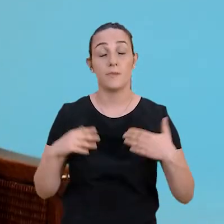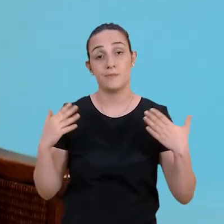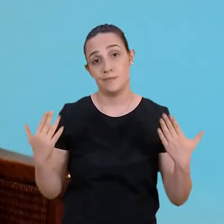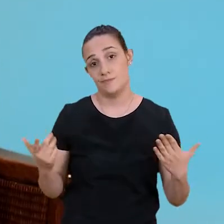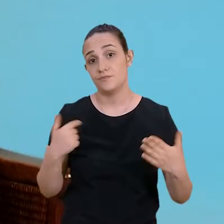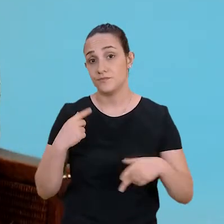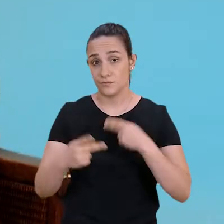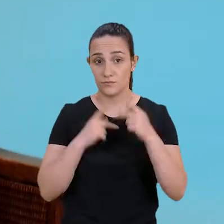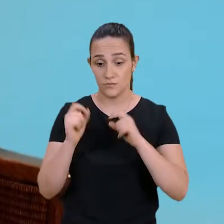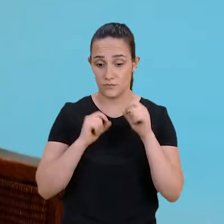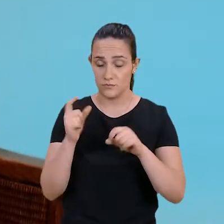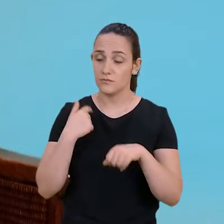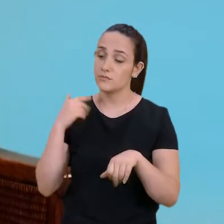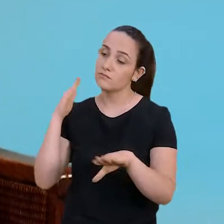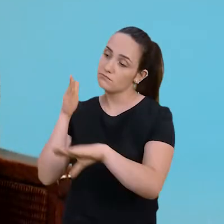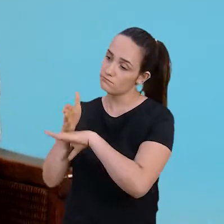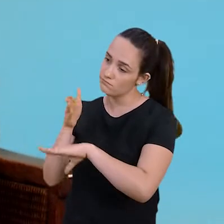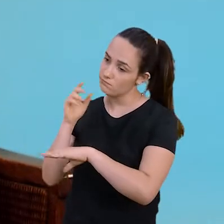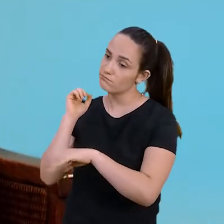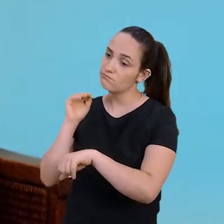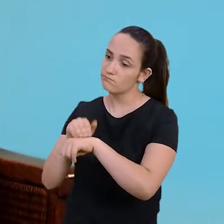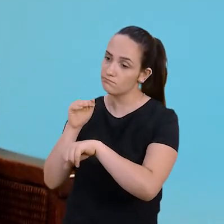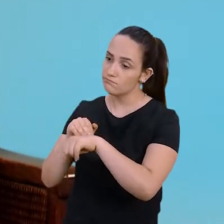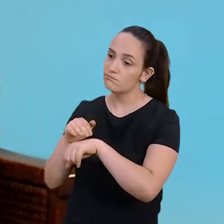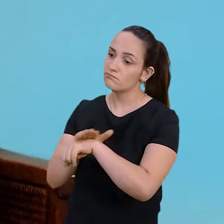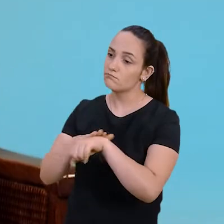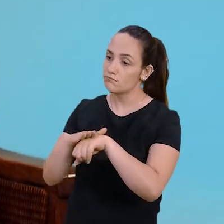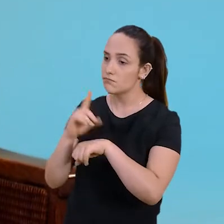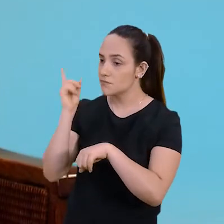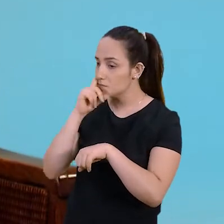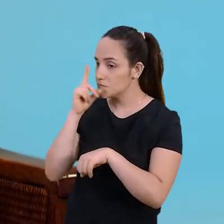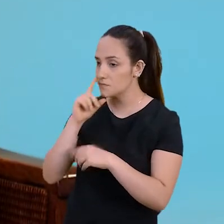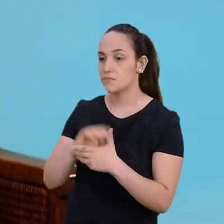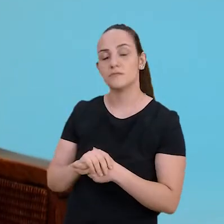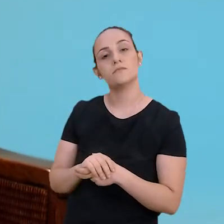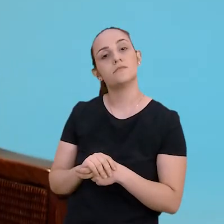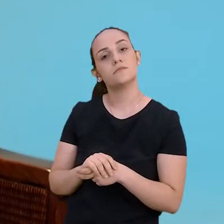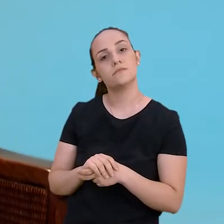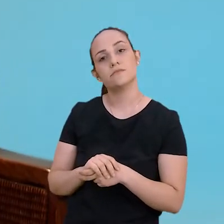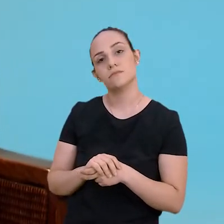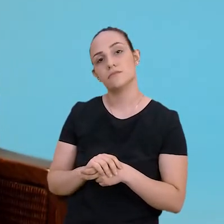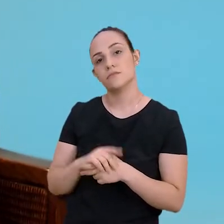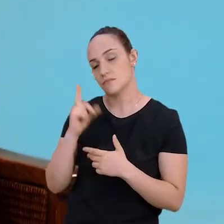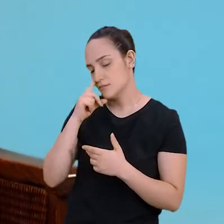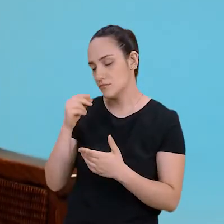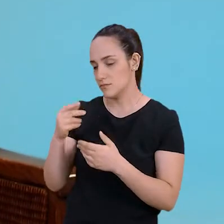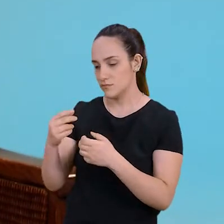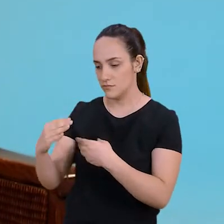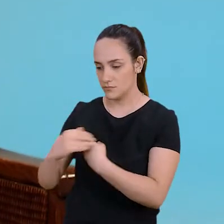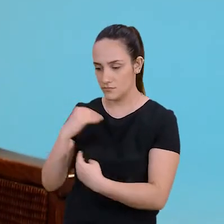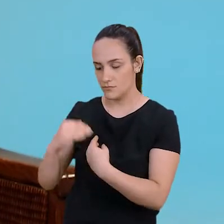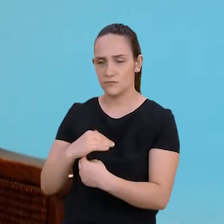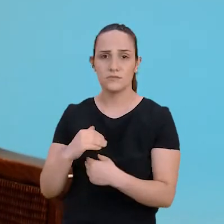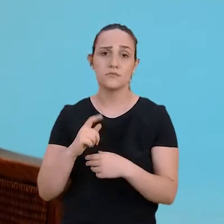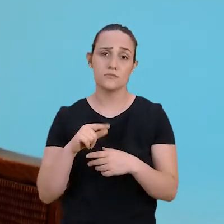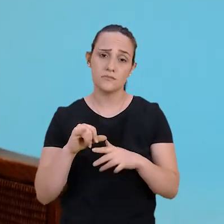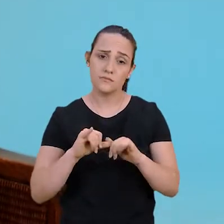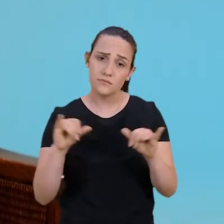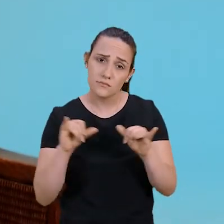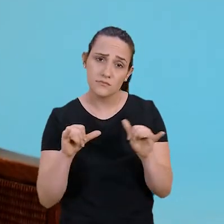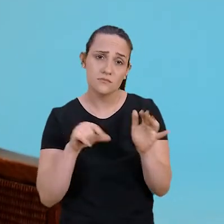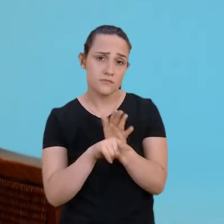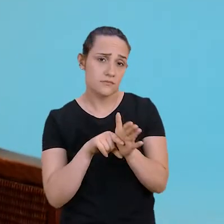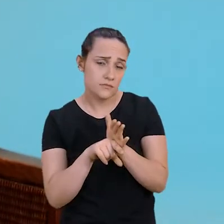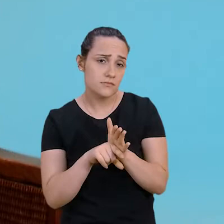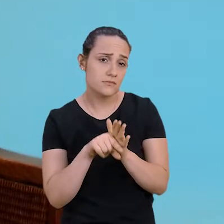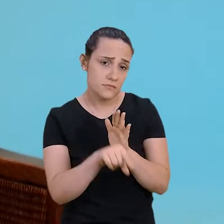como eu estou falando, eu fui em busca das mães, aí uma fala assim, investiga isso que o meu filho tem, vai fazer um exame disso que o meu filho tem, pode